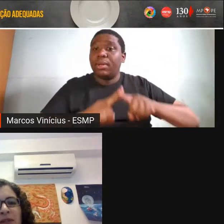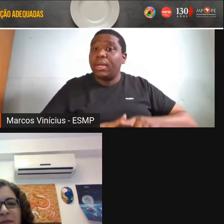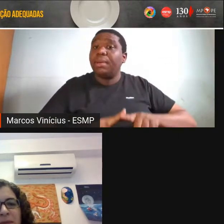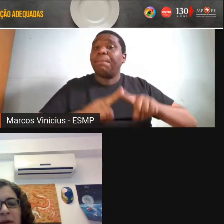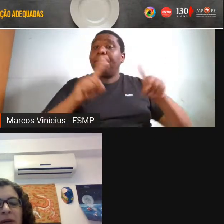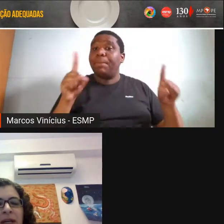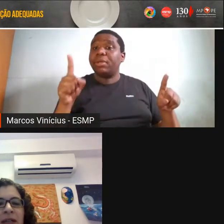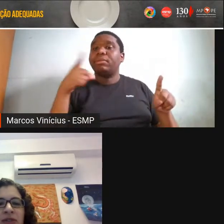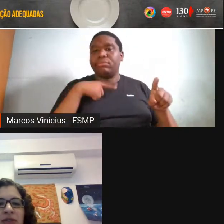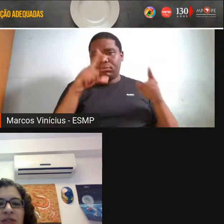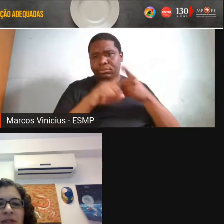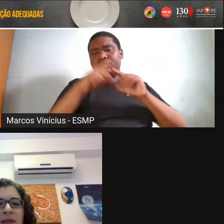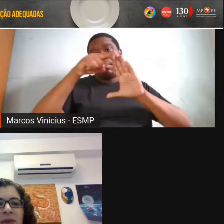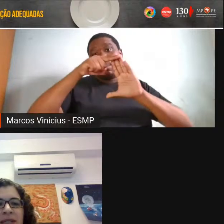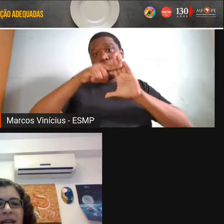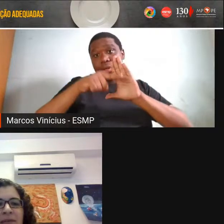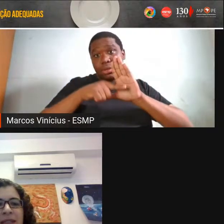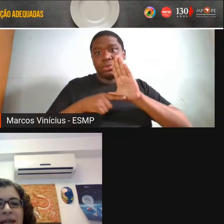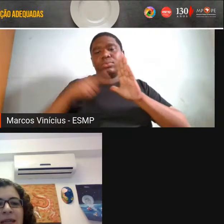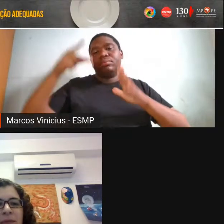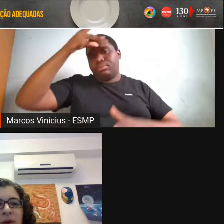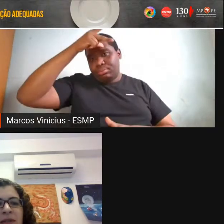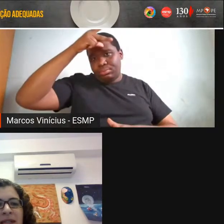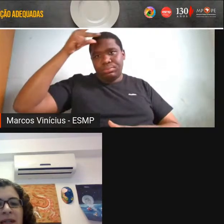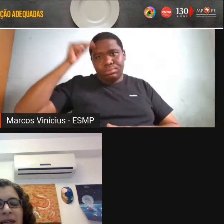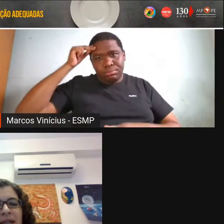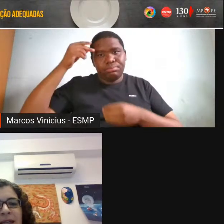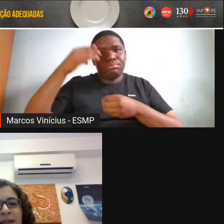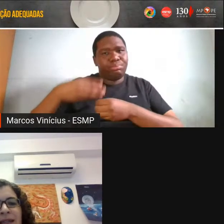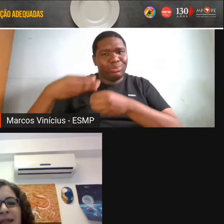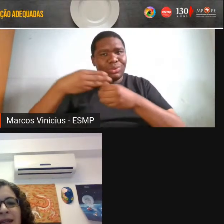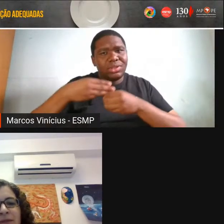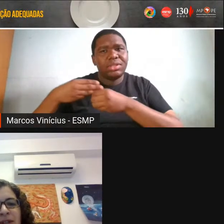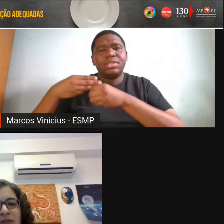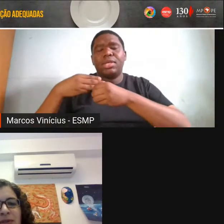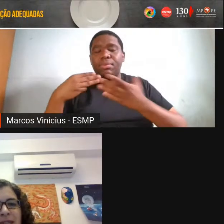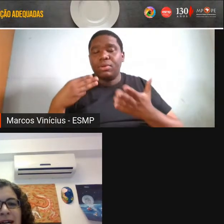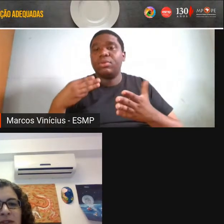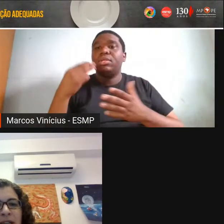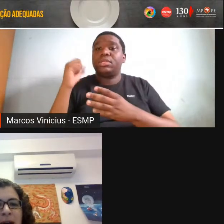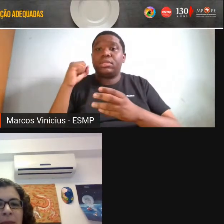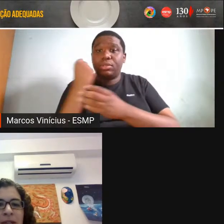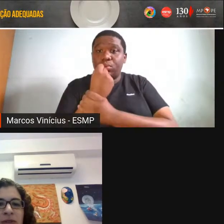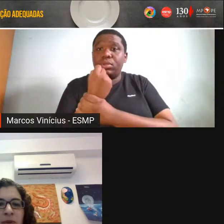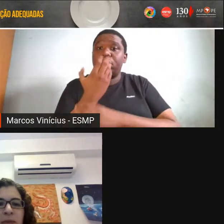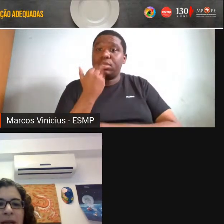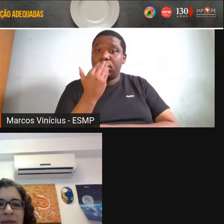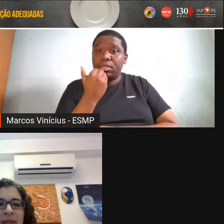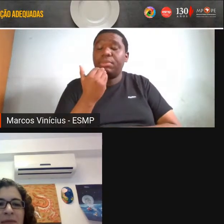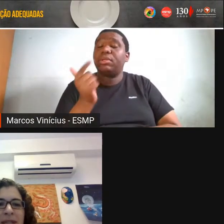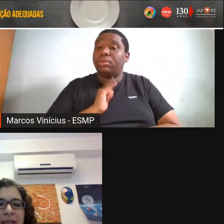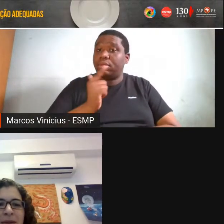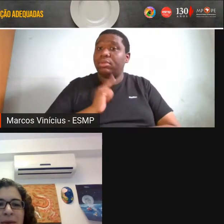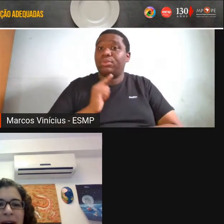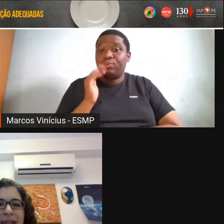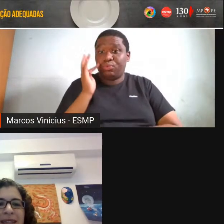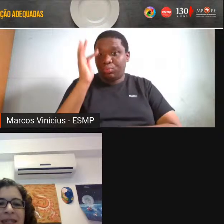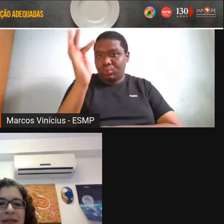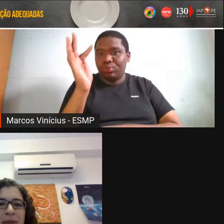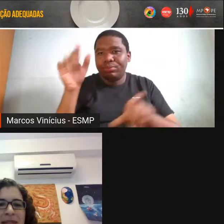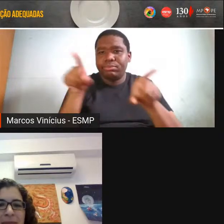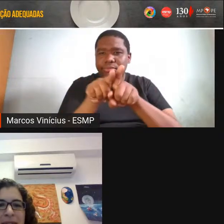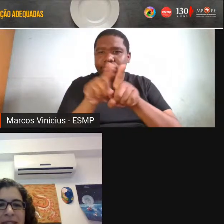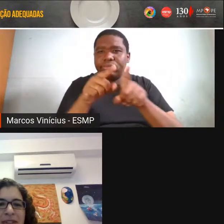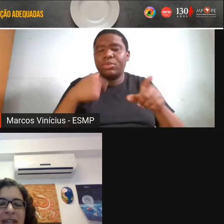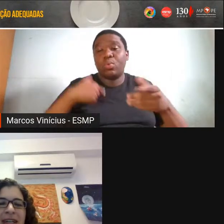plano municipal de segurança alimentar que possa ter efetividade, né, a médio e longo prazo também. Então,